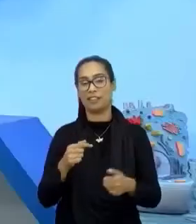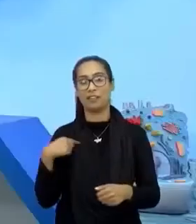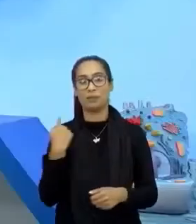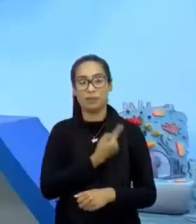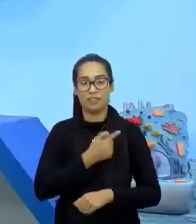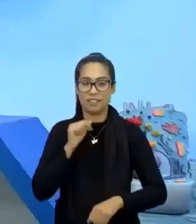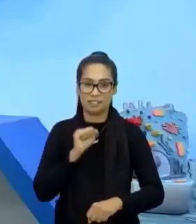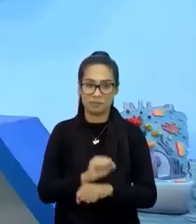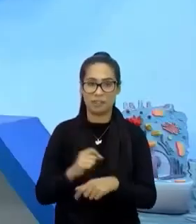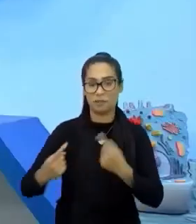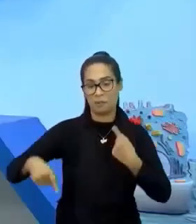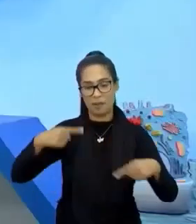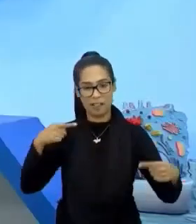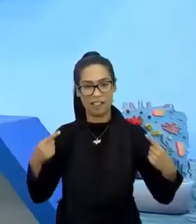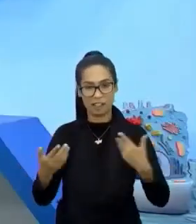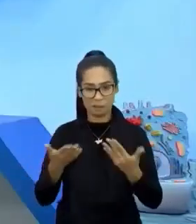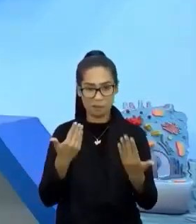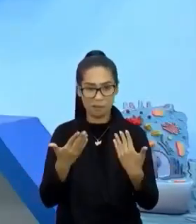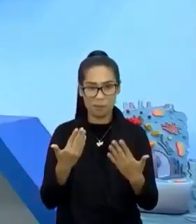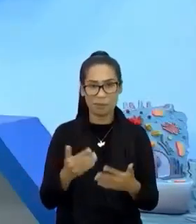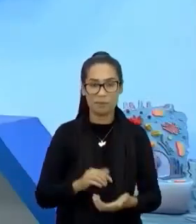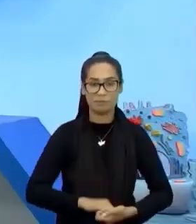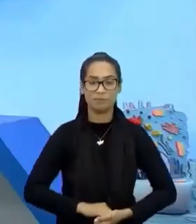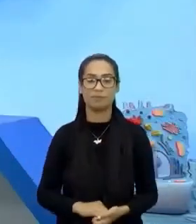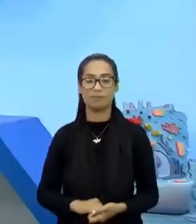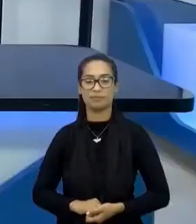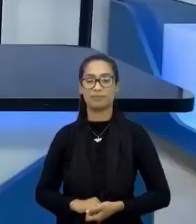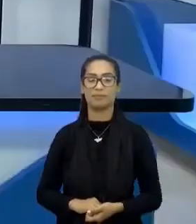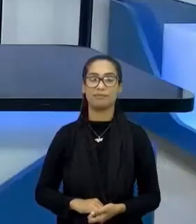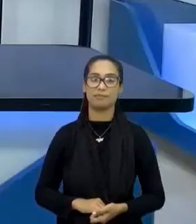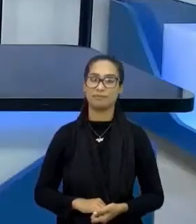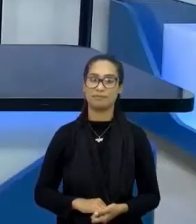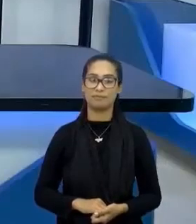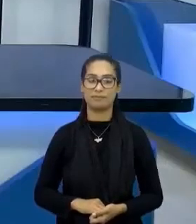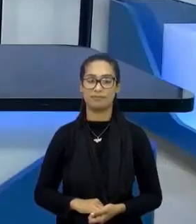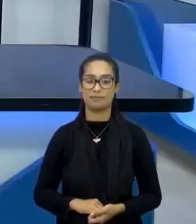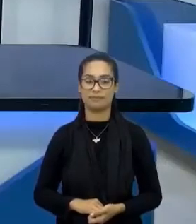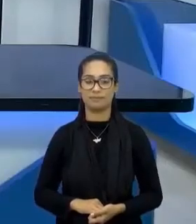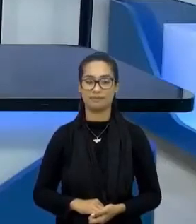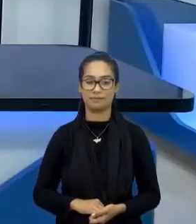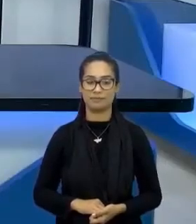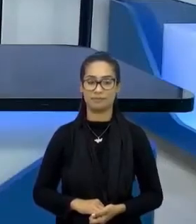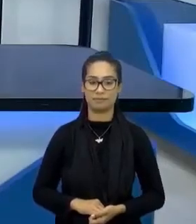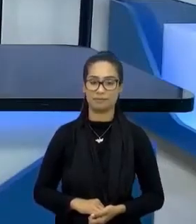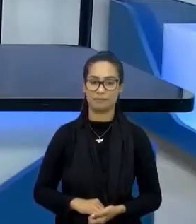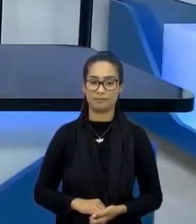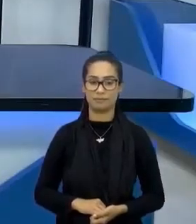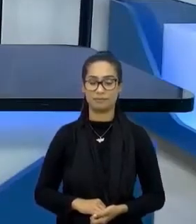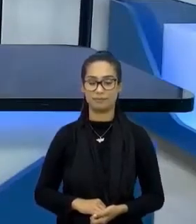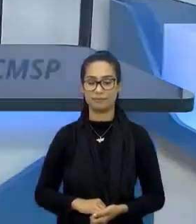para fazer essa discussão, fazer esse bate-papo com vocês, certo? E aí, pessoal, roda a vinhetinha aí e vamos que vamos!